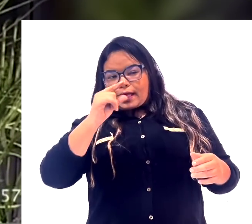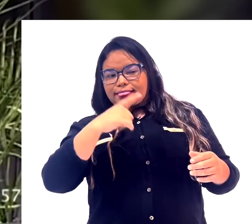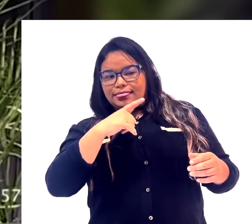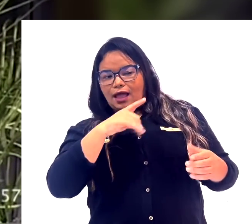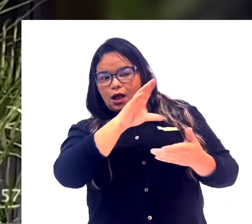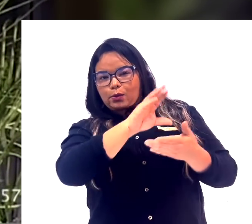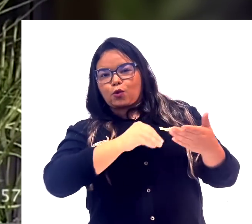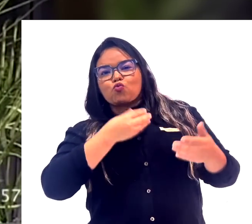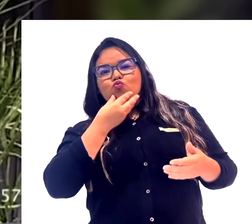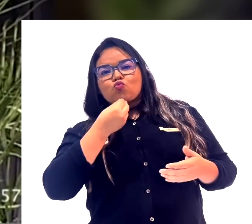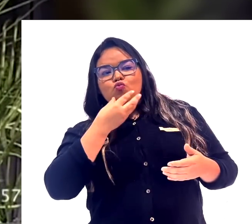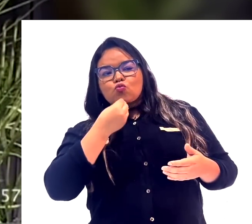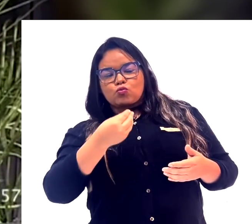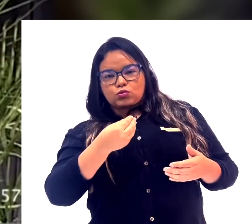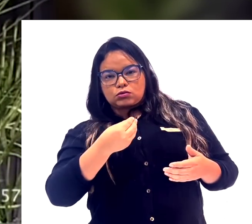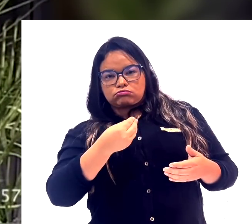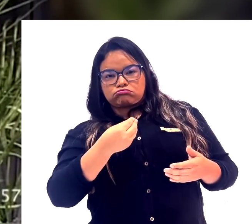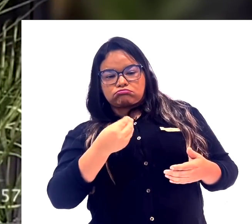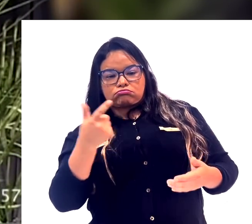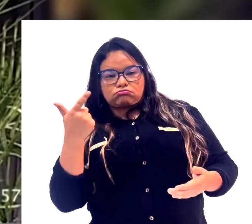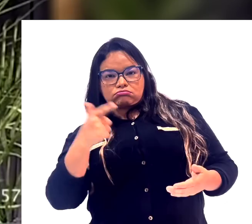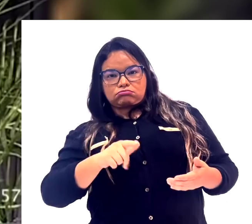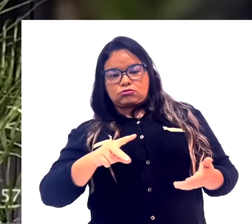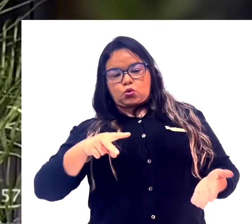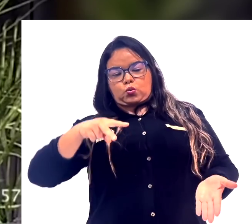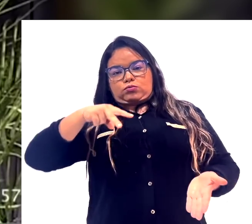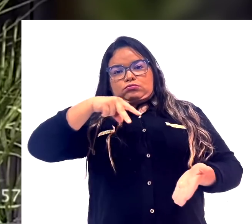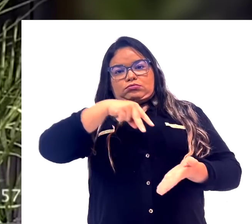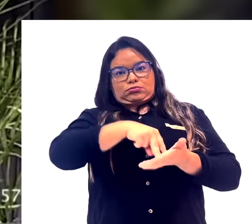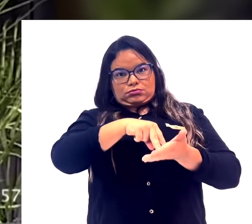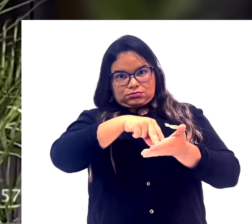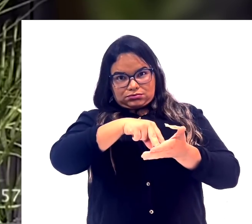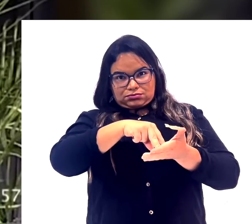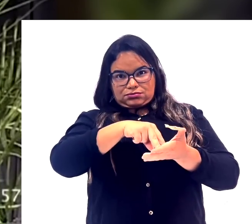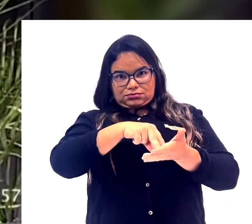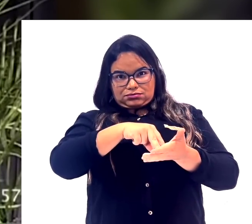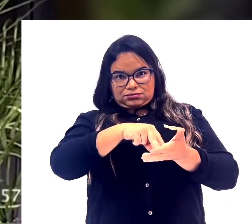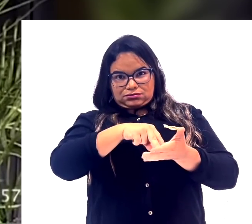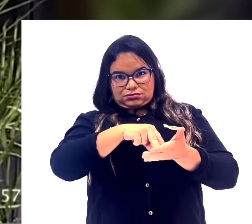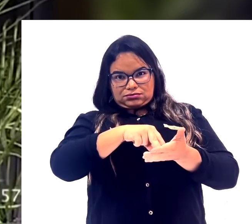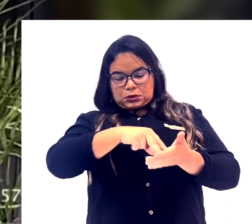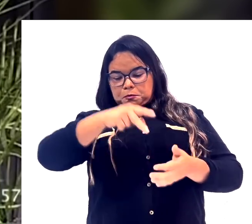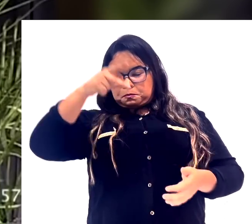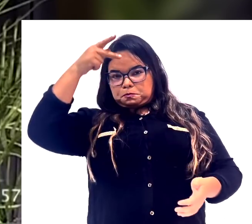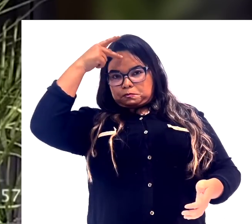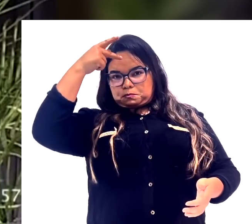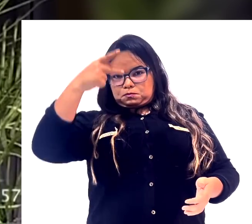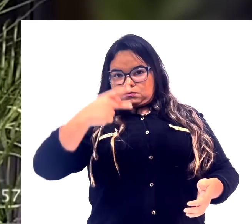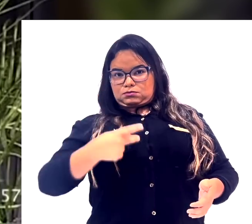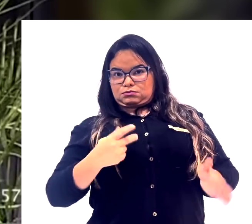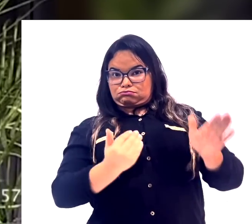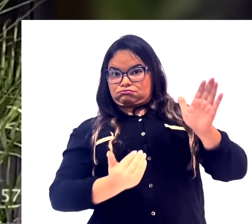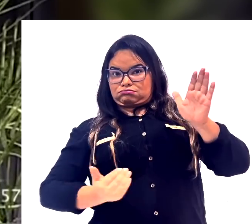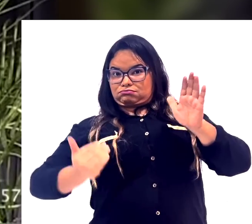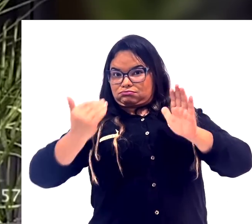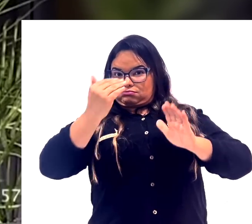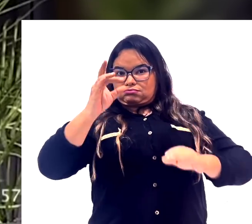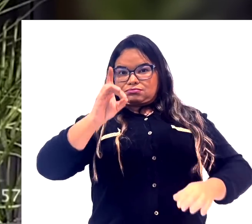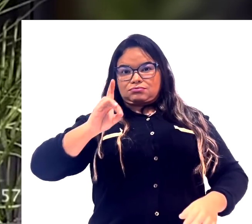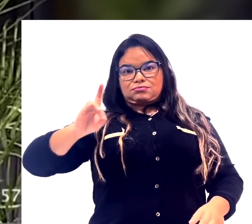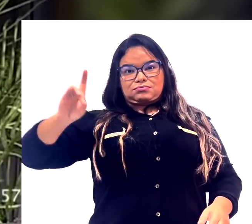se levantará outra vez, mas assim mesmo acima do Altíssimo, e tomará o lugar do